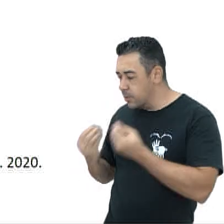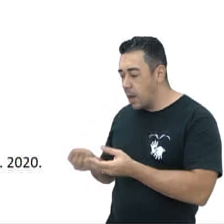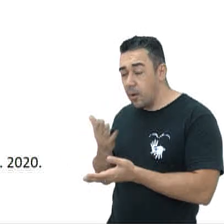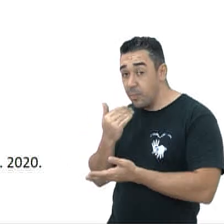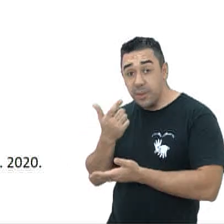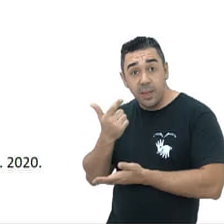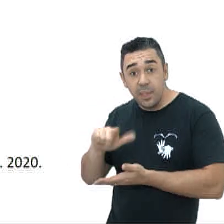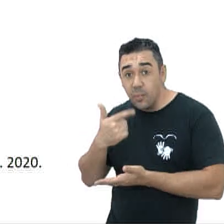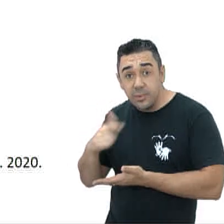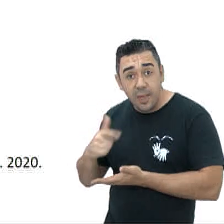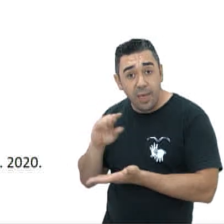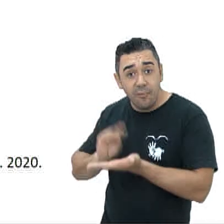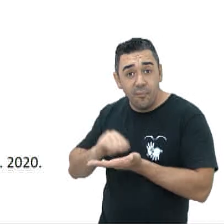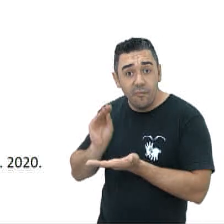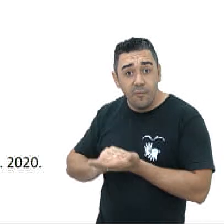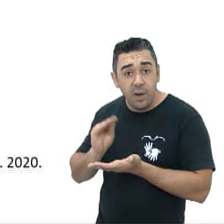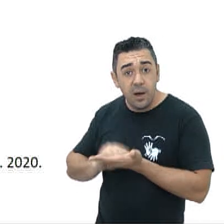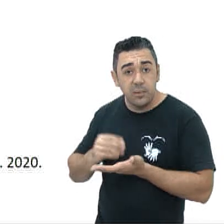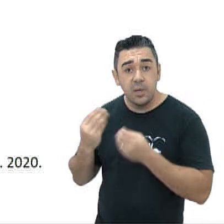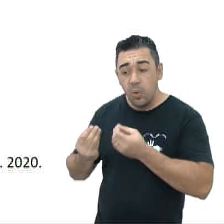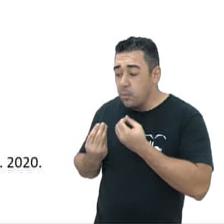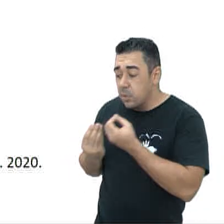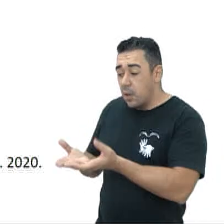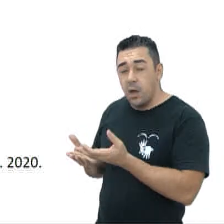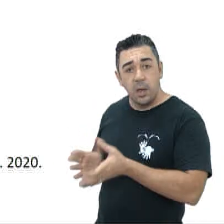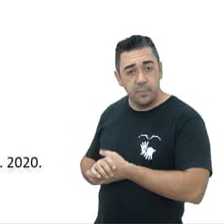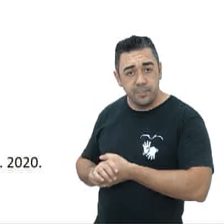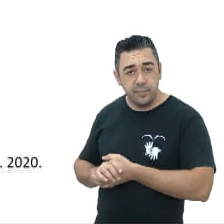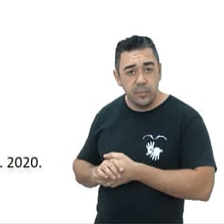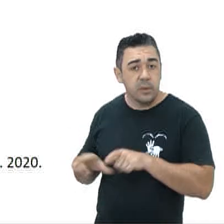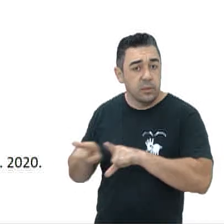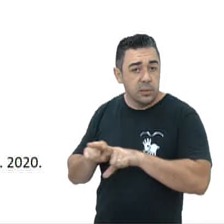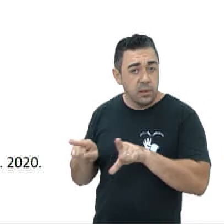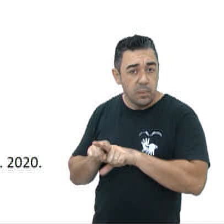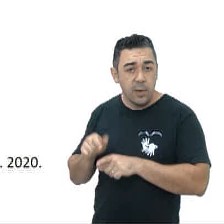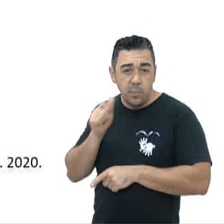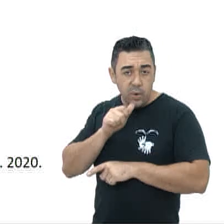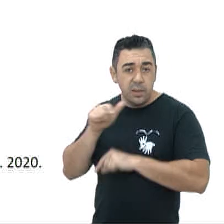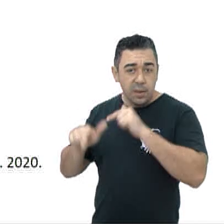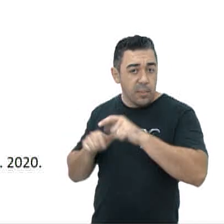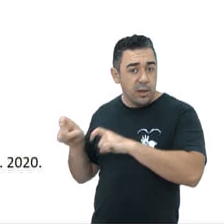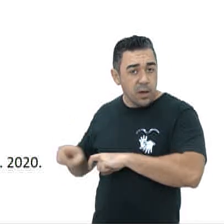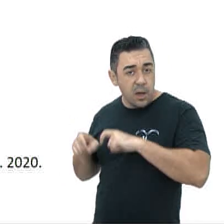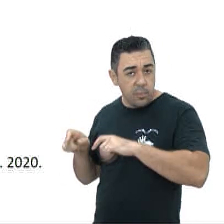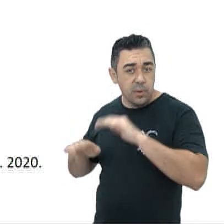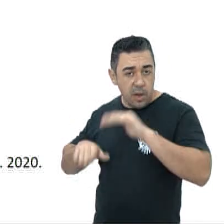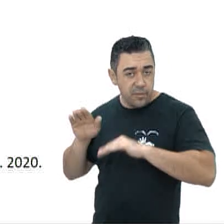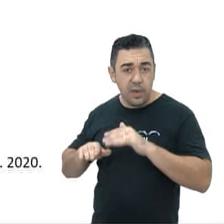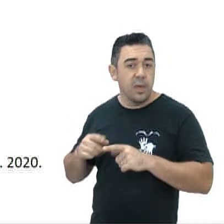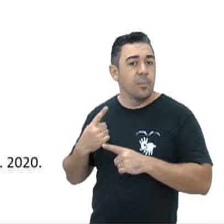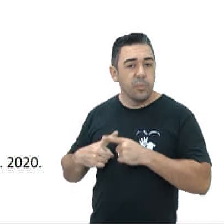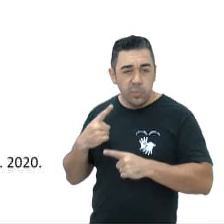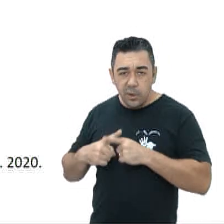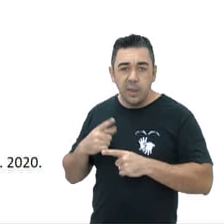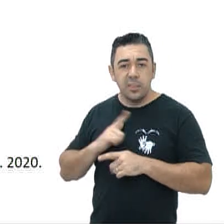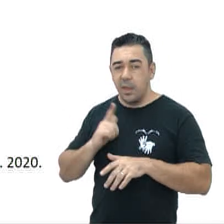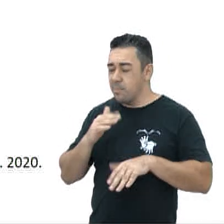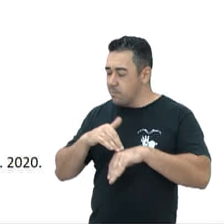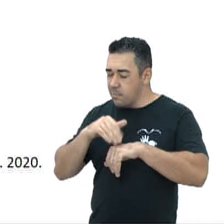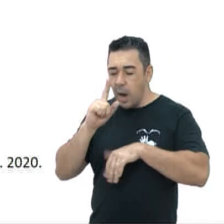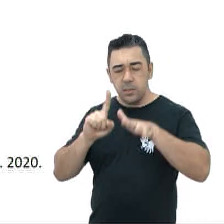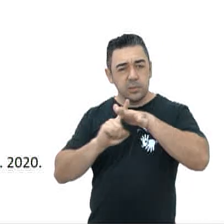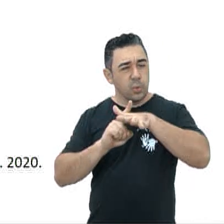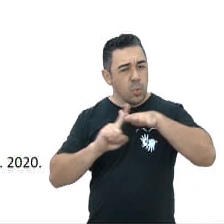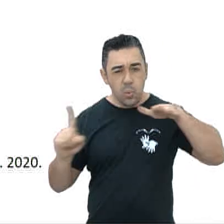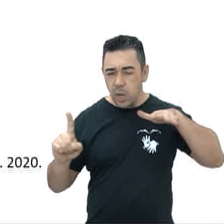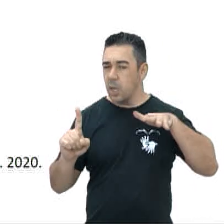filho, ela não tem como nutrir seu filho. Provavelmente ela é uma camponesa, que são os mais excluídos e